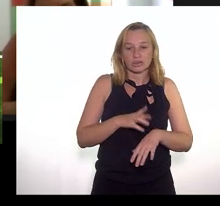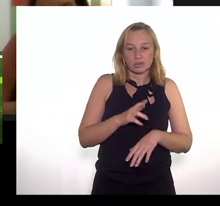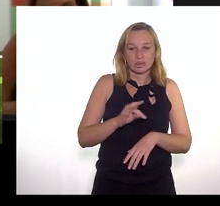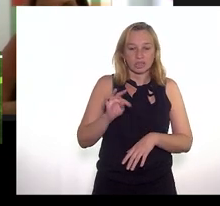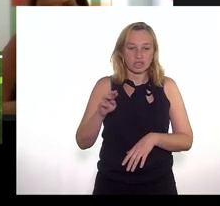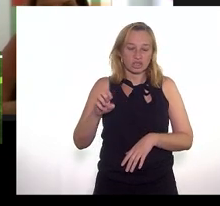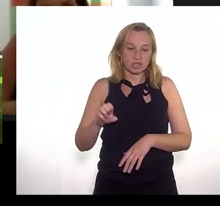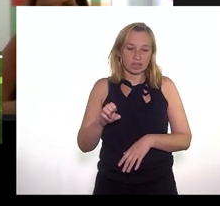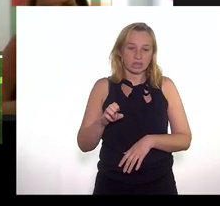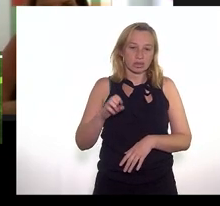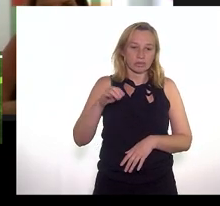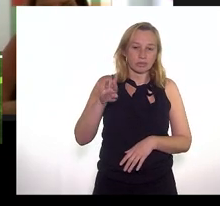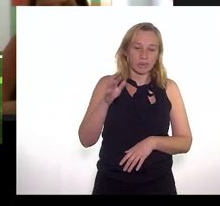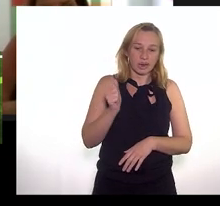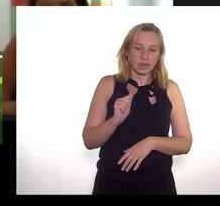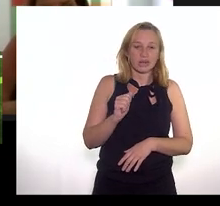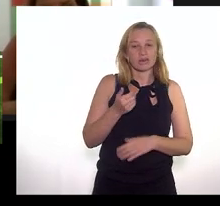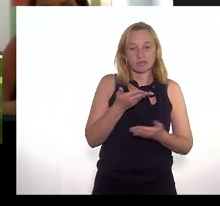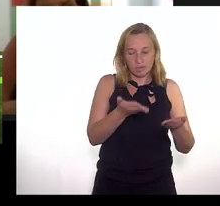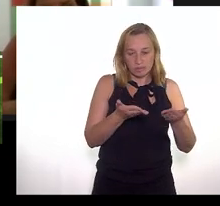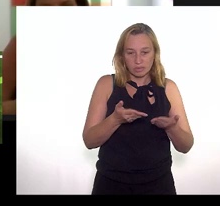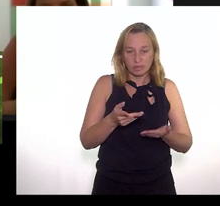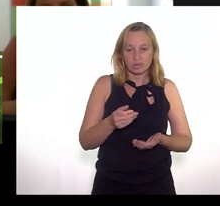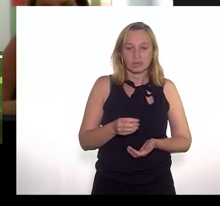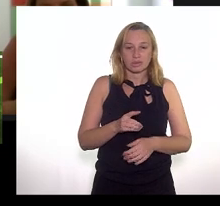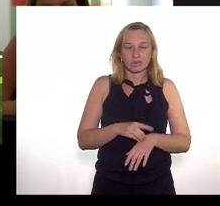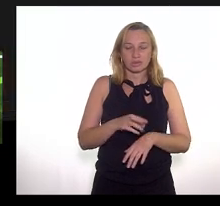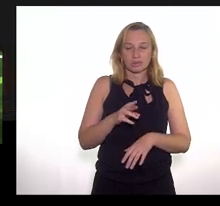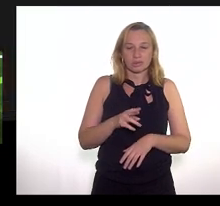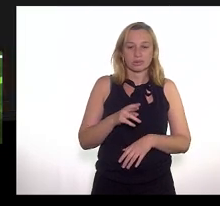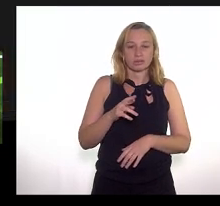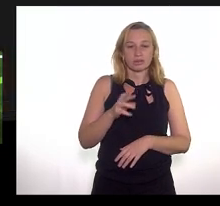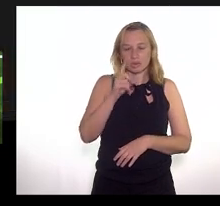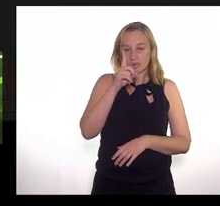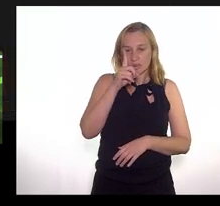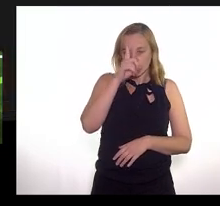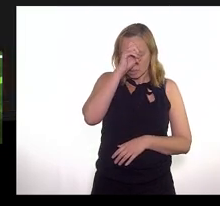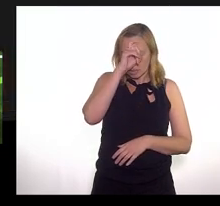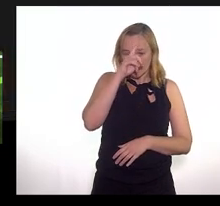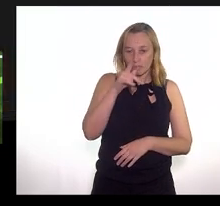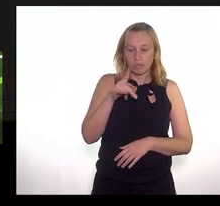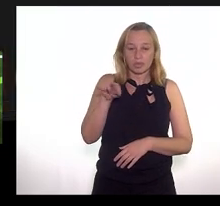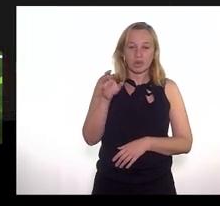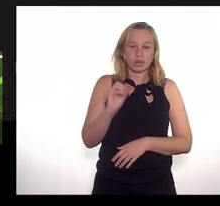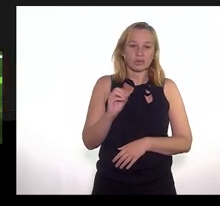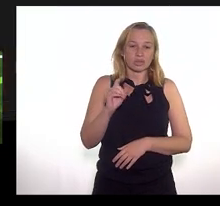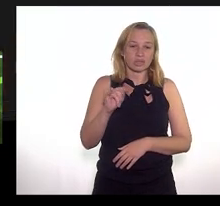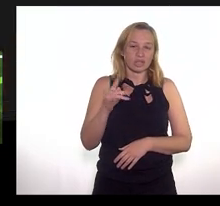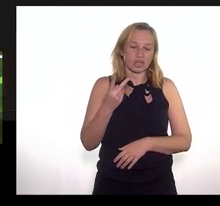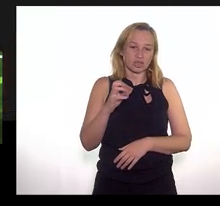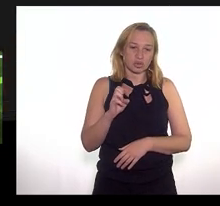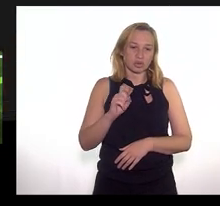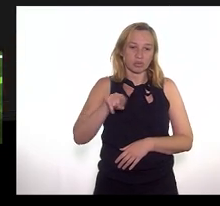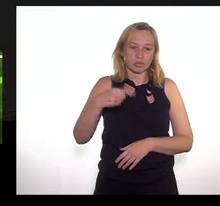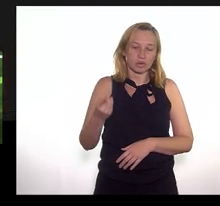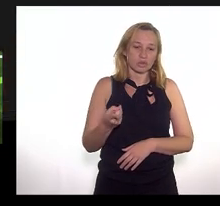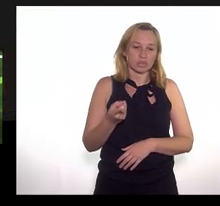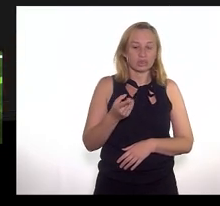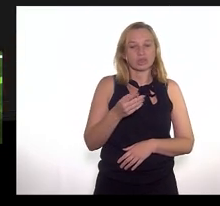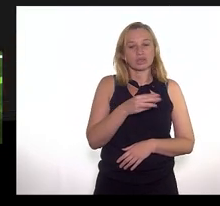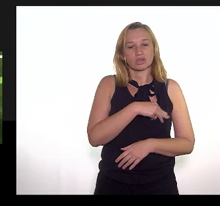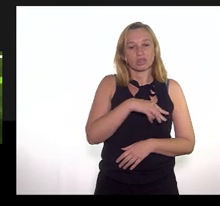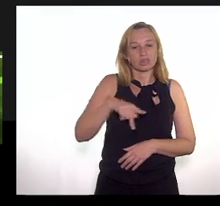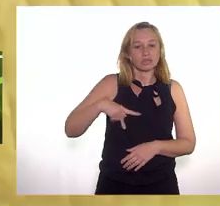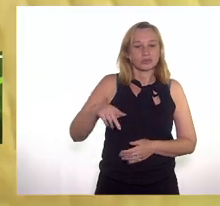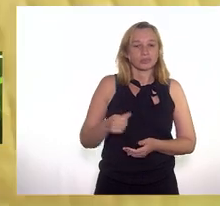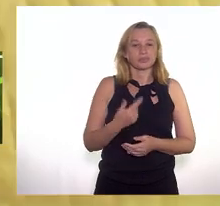Bahia, do, por favor, do Hospital Pedro Ernesto, e logo em seguida do Ministério da Saúde. Boa